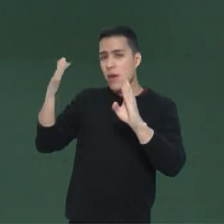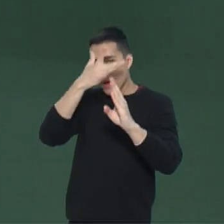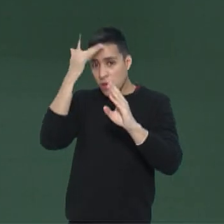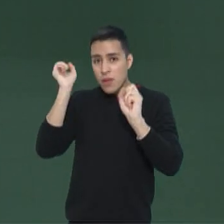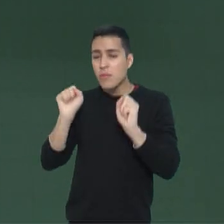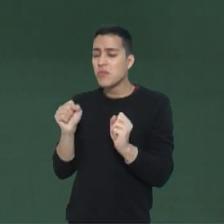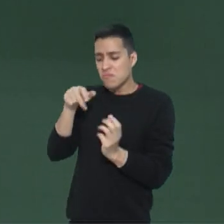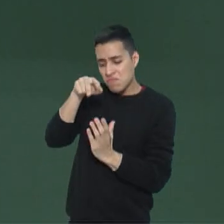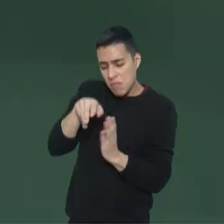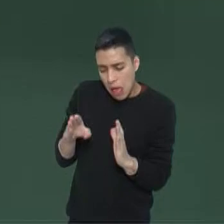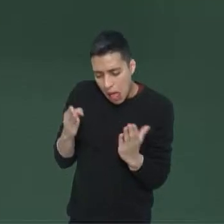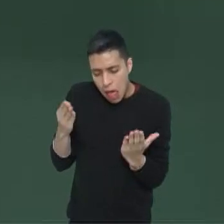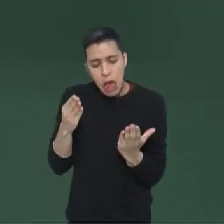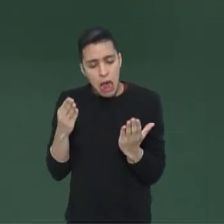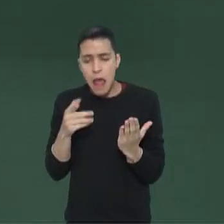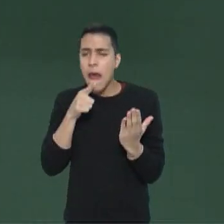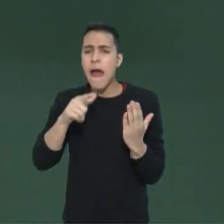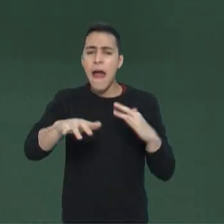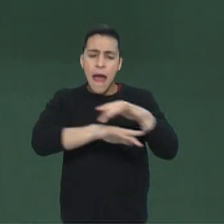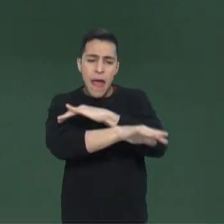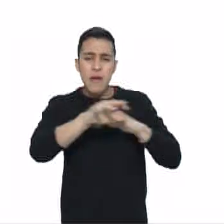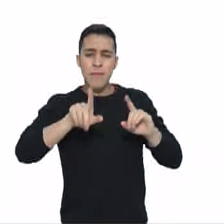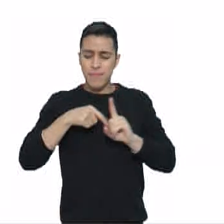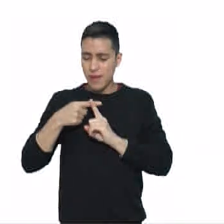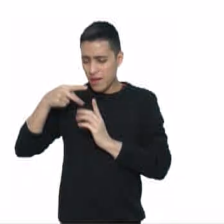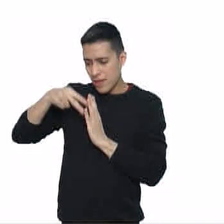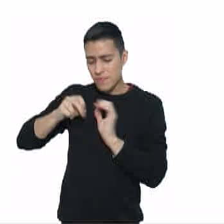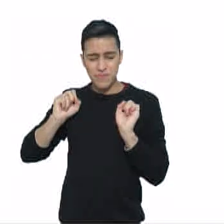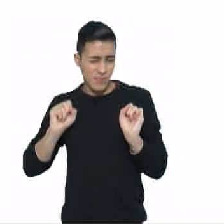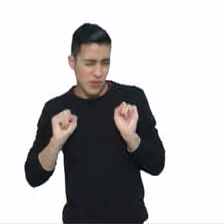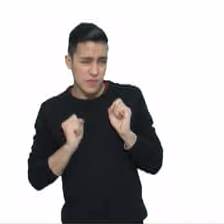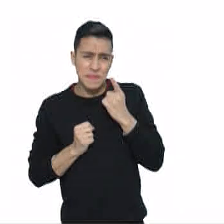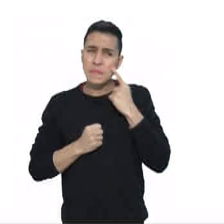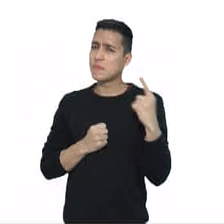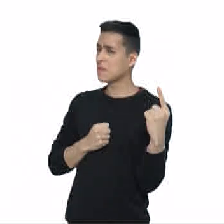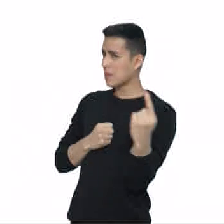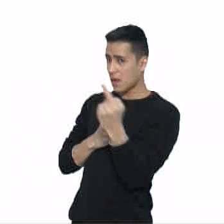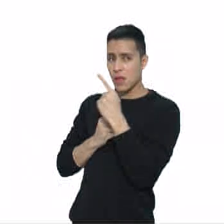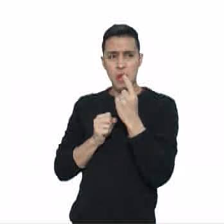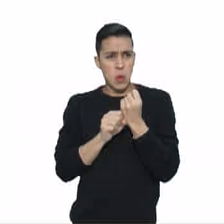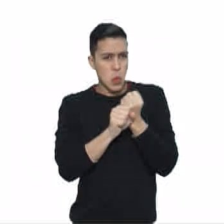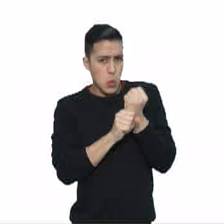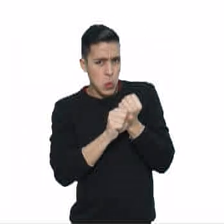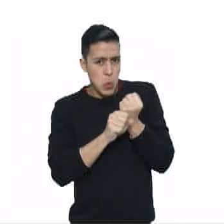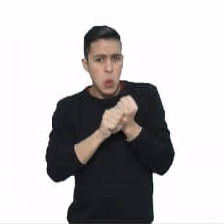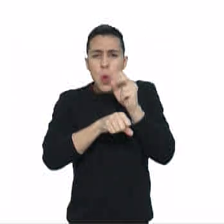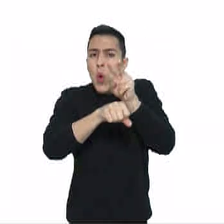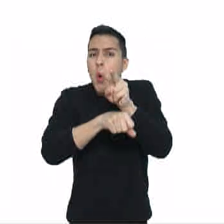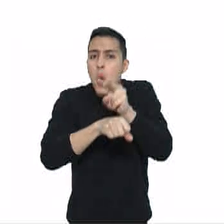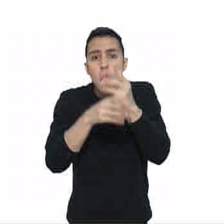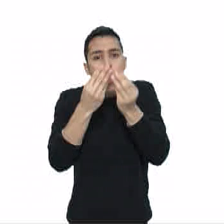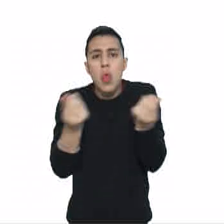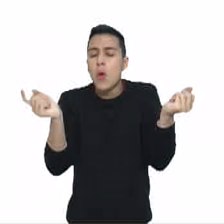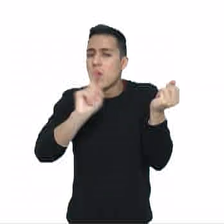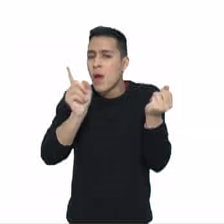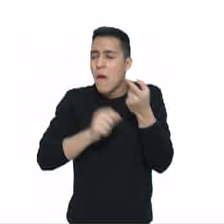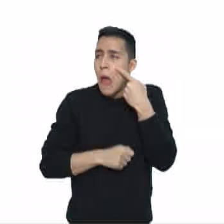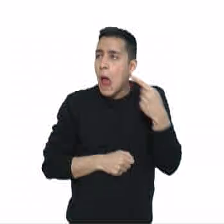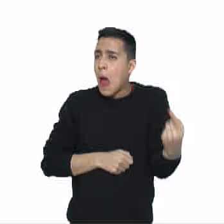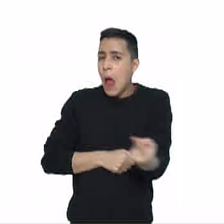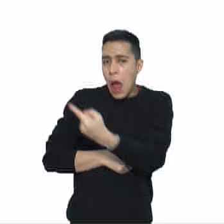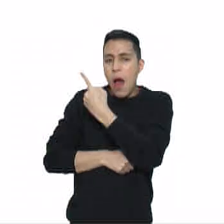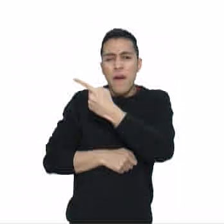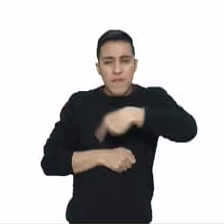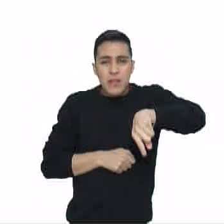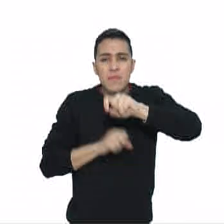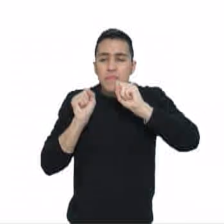ler os seus livros. Aqui nós temos então uma das termas que ficou bem conservada, né, por sinal, e estão aqui para